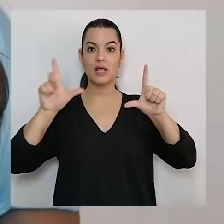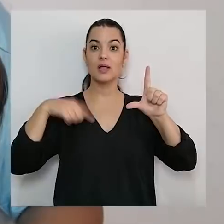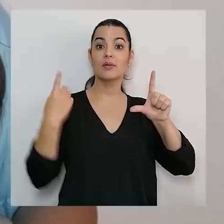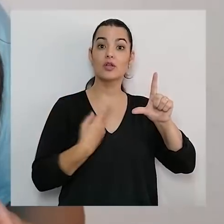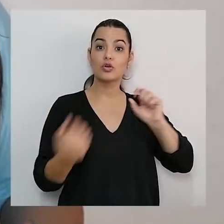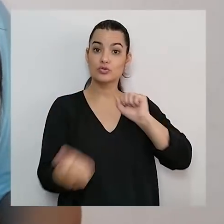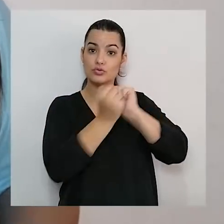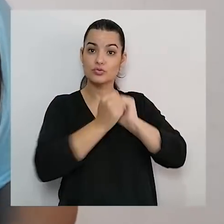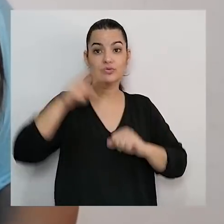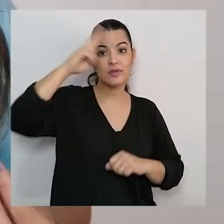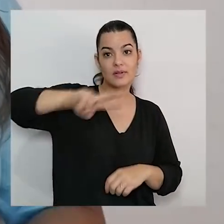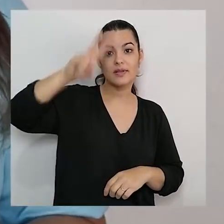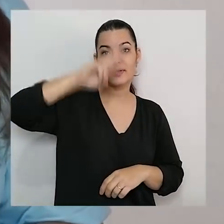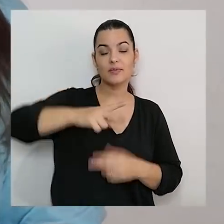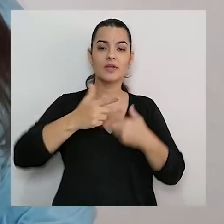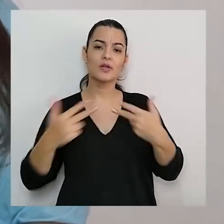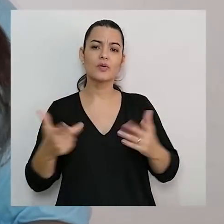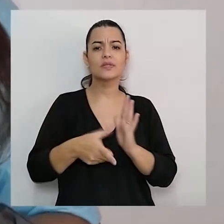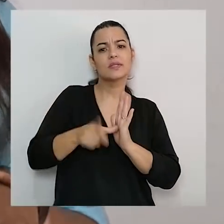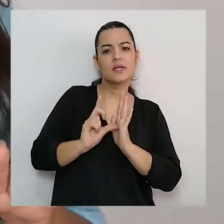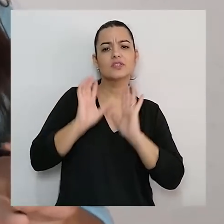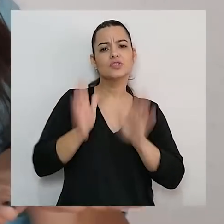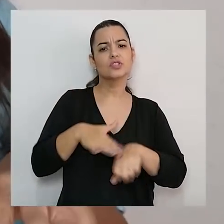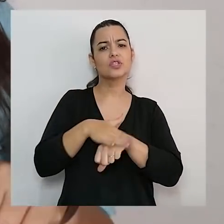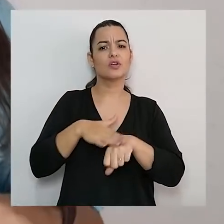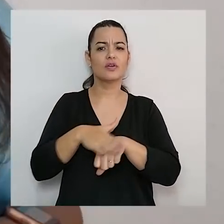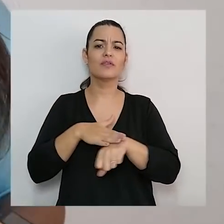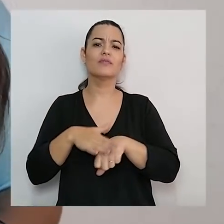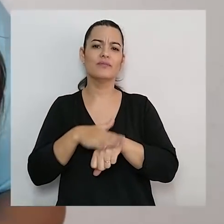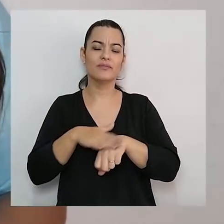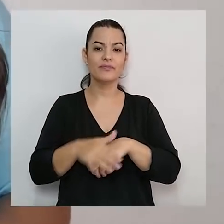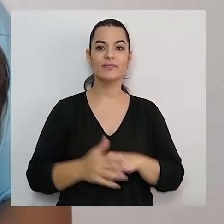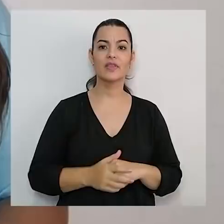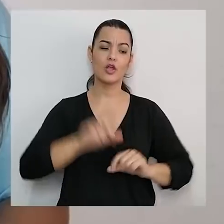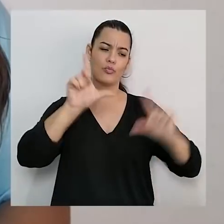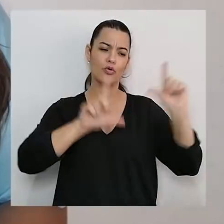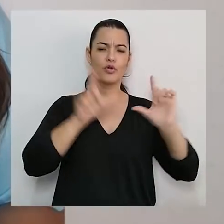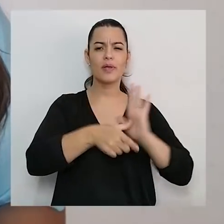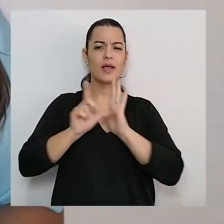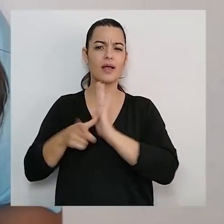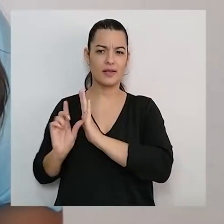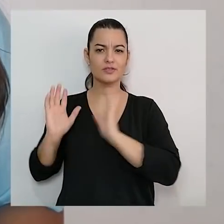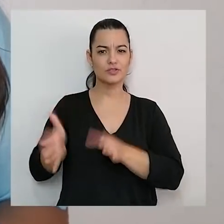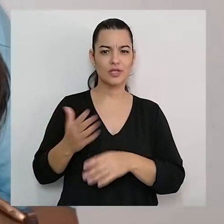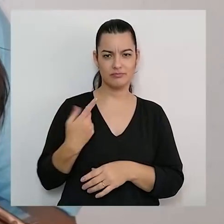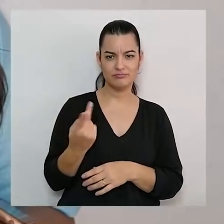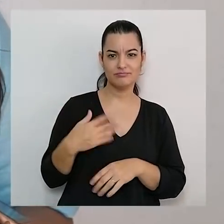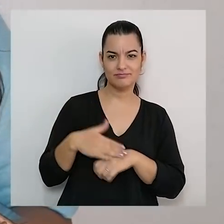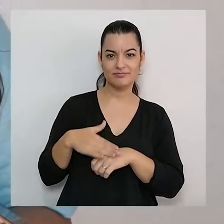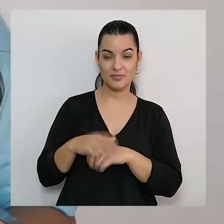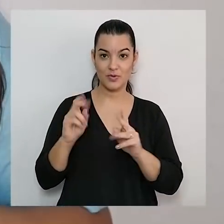aí relembrarmos algumas coisinhas que eu já comentei com vocês em outros encontros, tá bom?